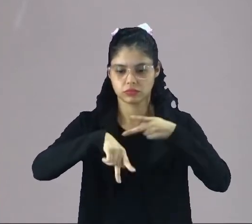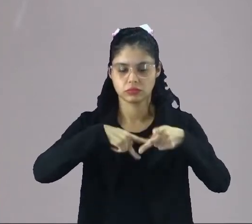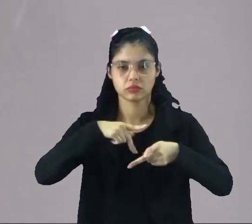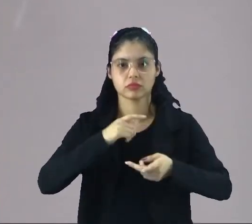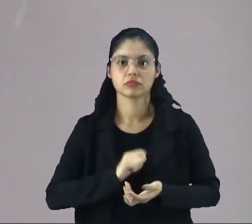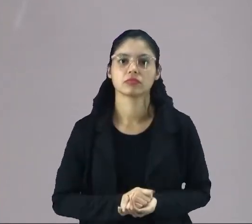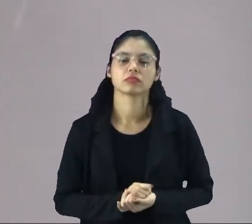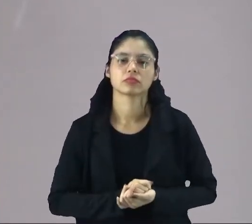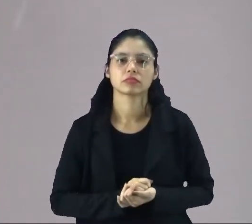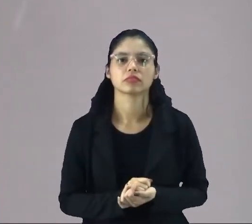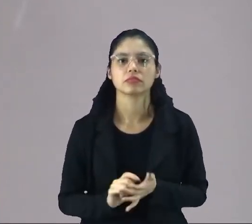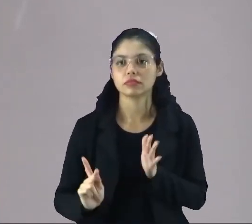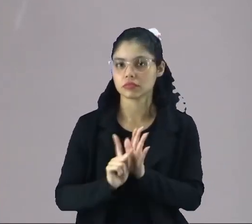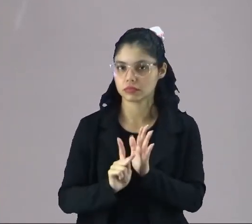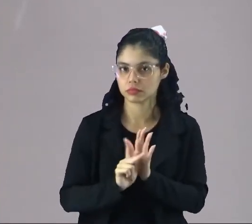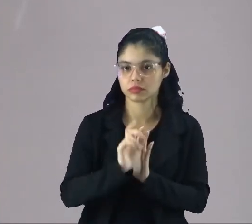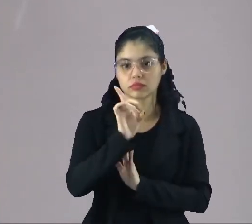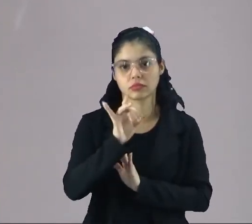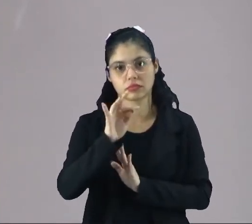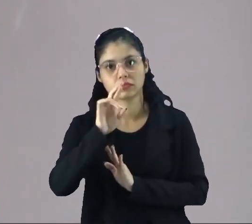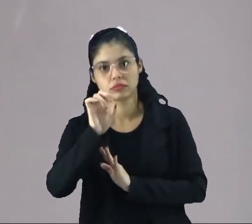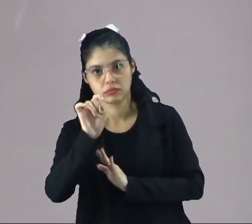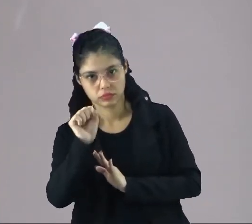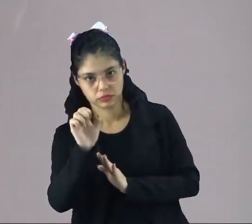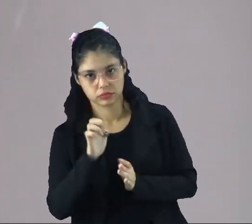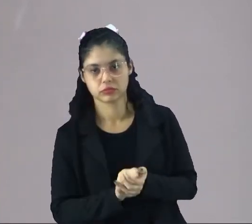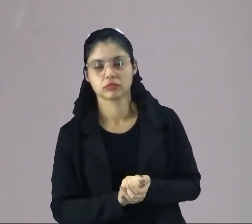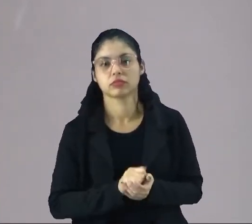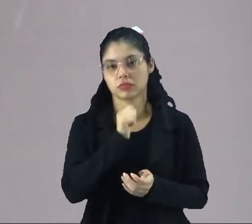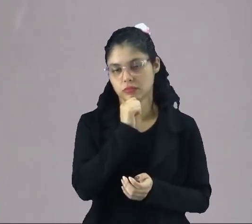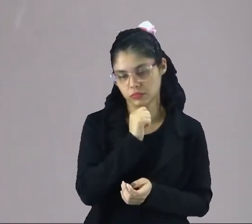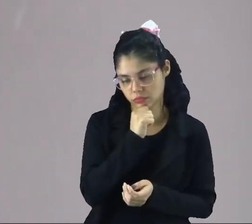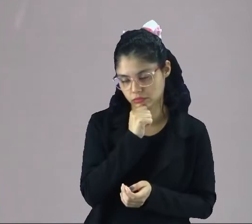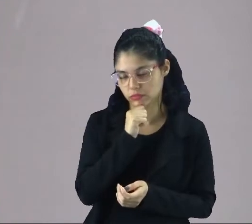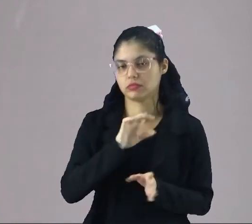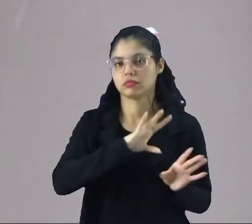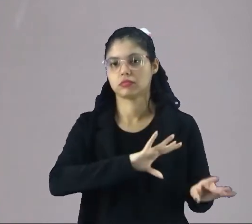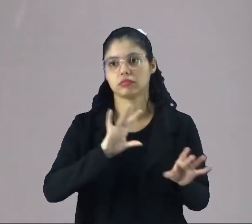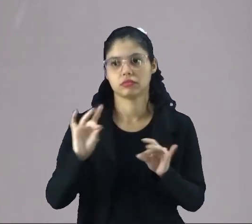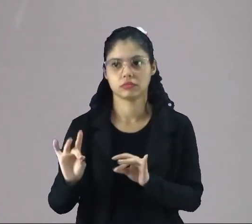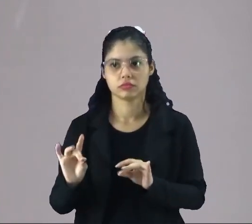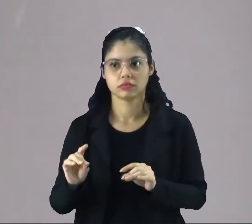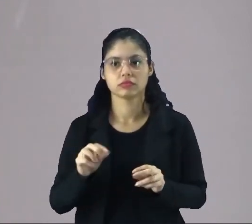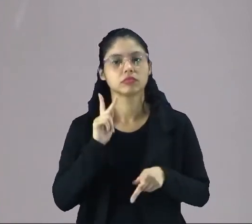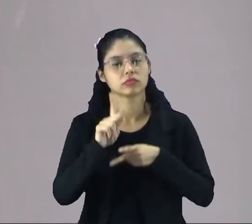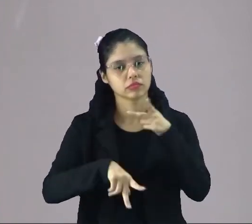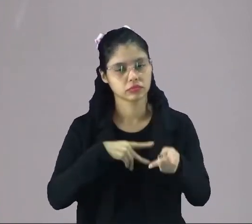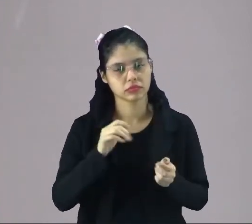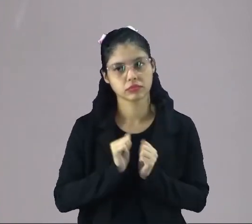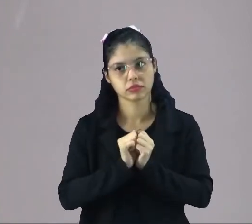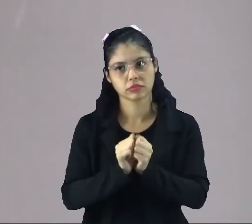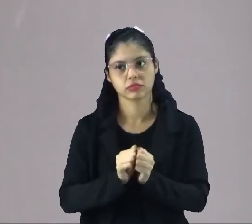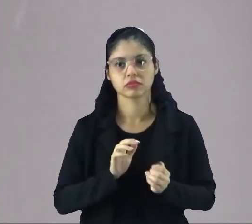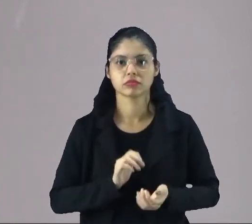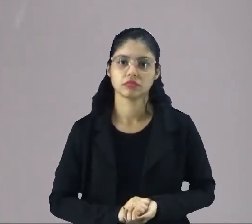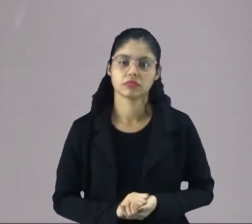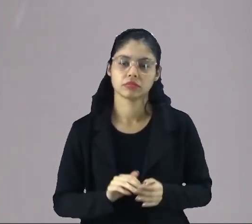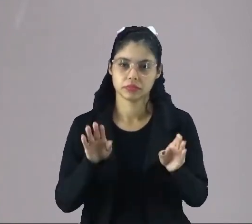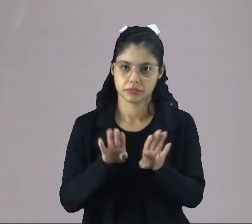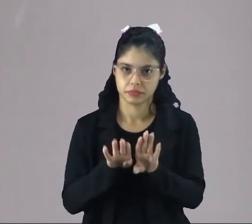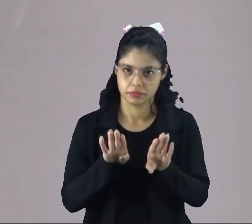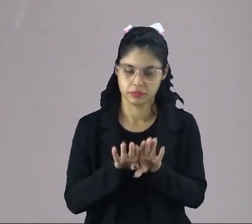né? O próprio Dionísio aí com o Tespes, né, sendo trazido para o meio do povo, né? E